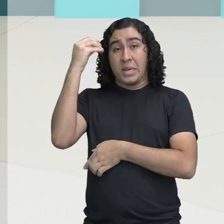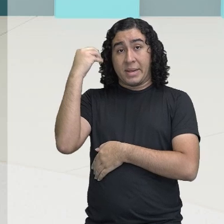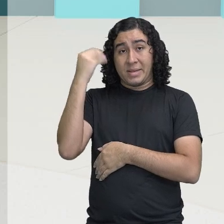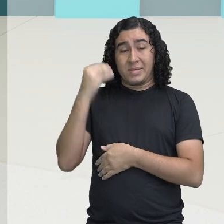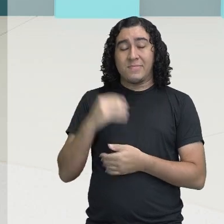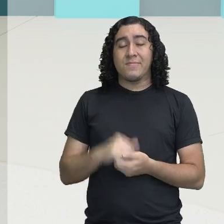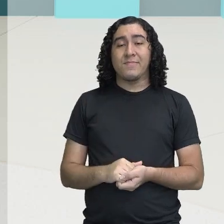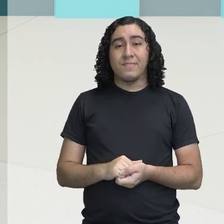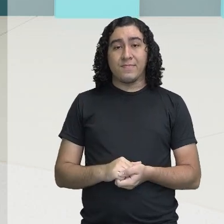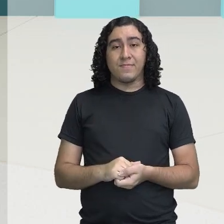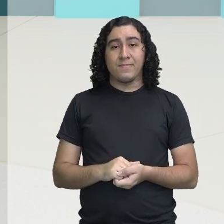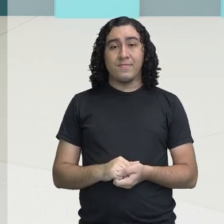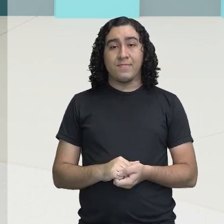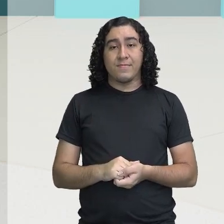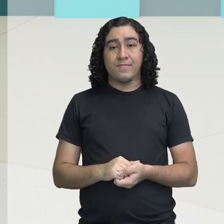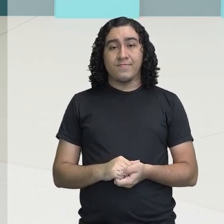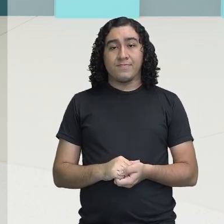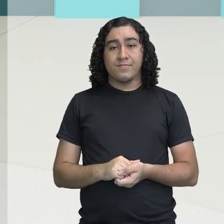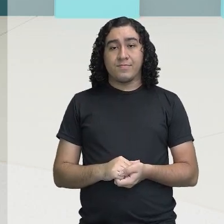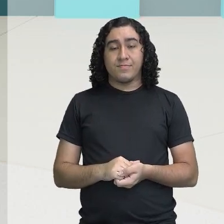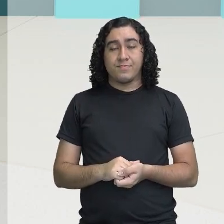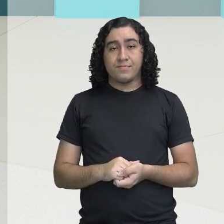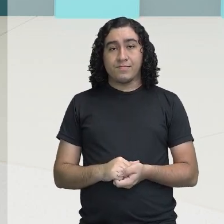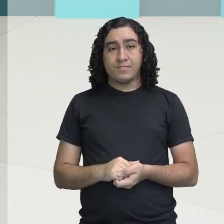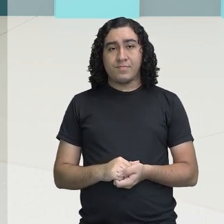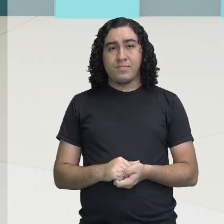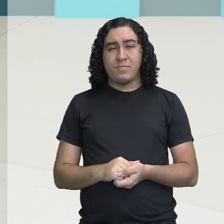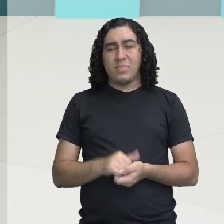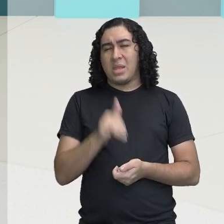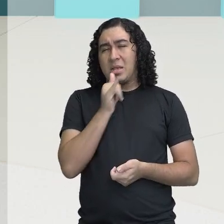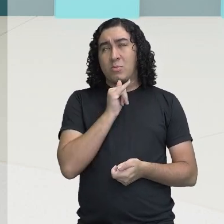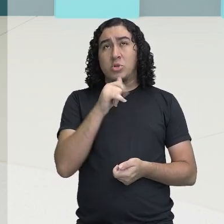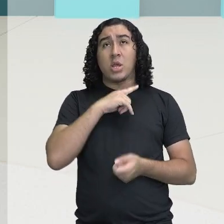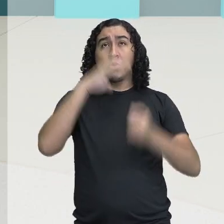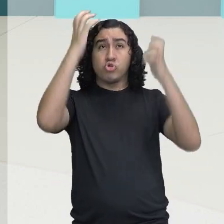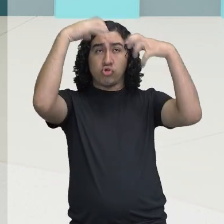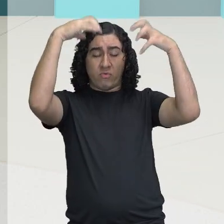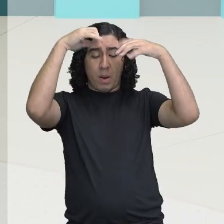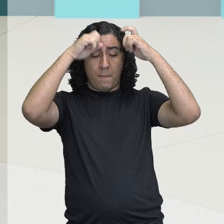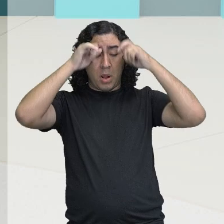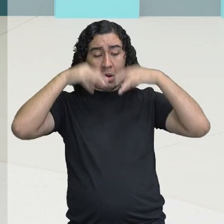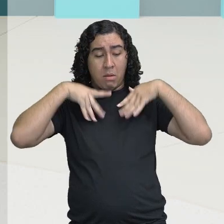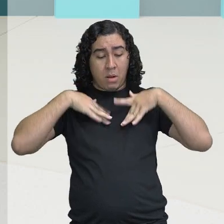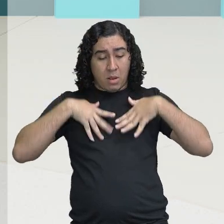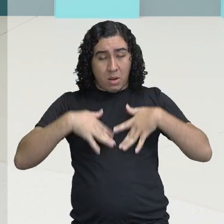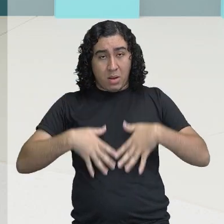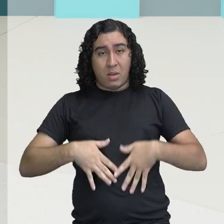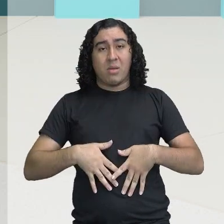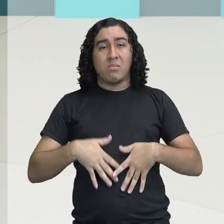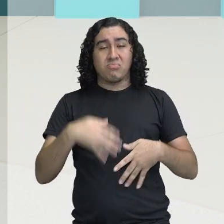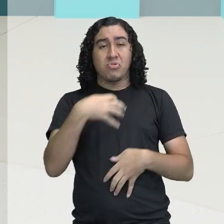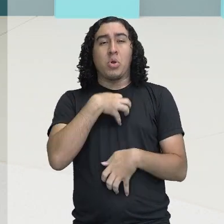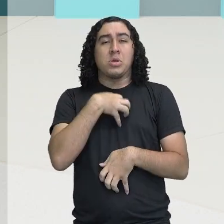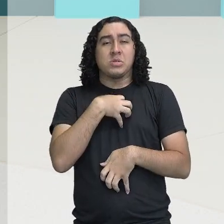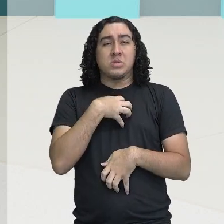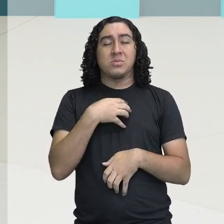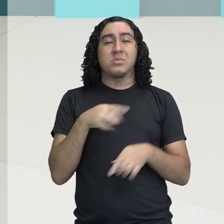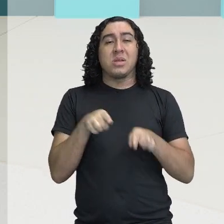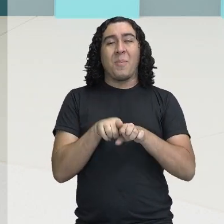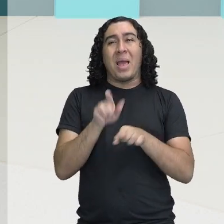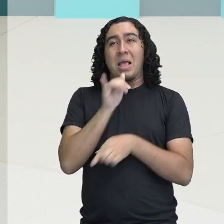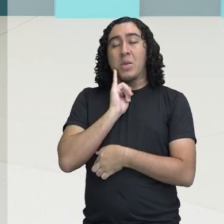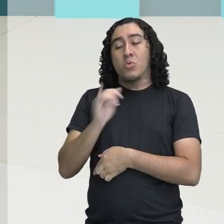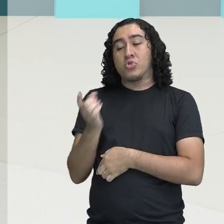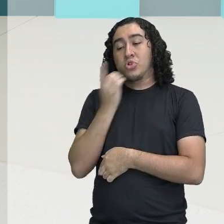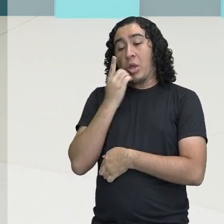experienciado. Ou seja um banho de chuva que você toma, seja um dia que você decide